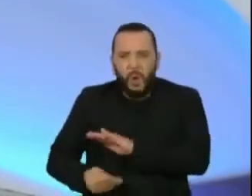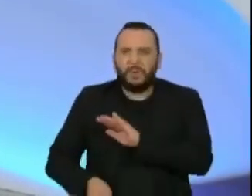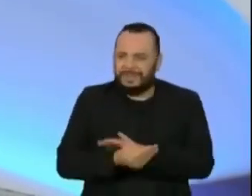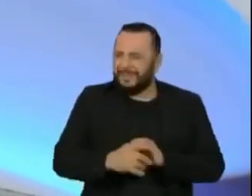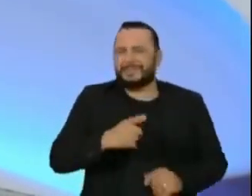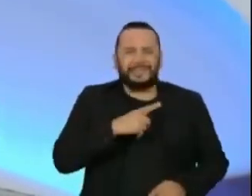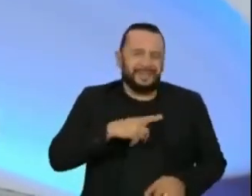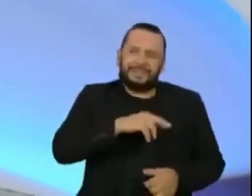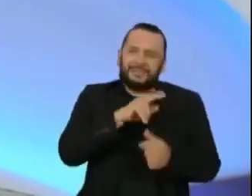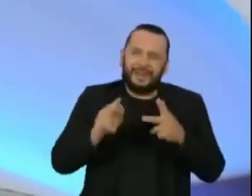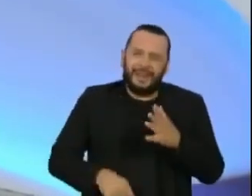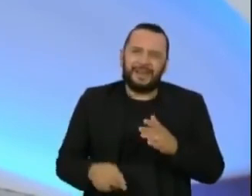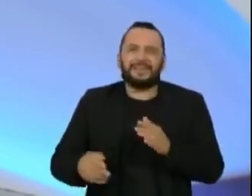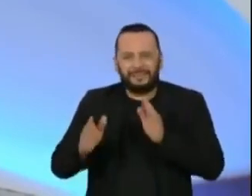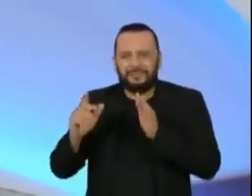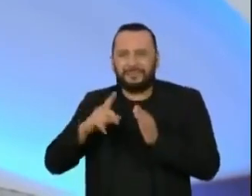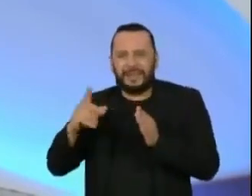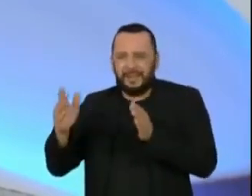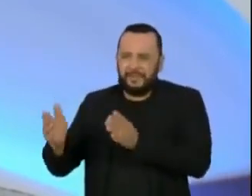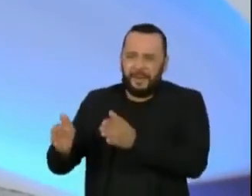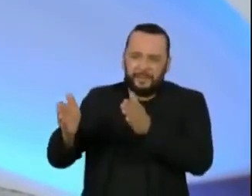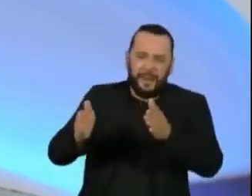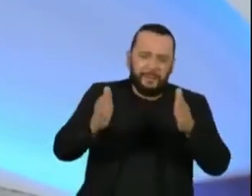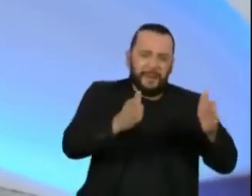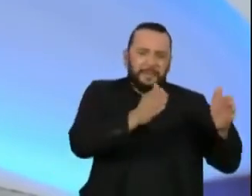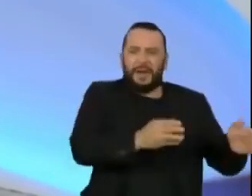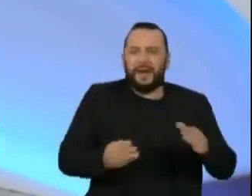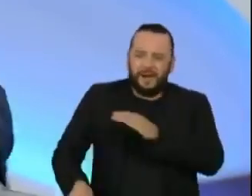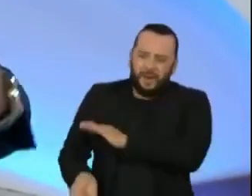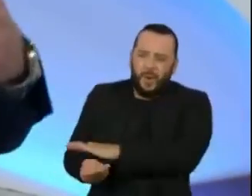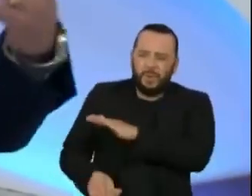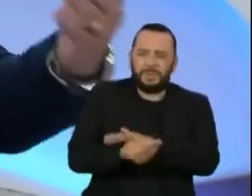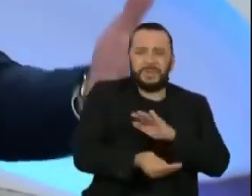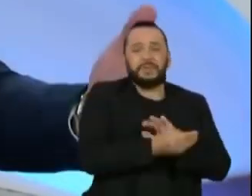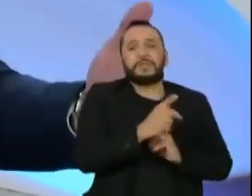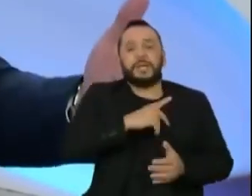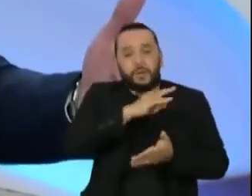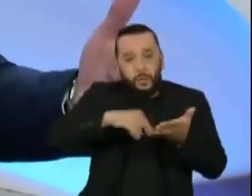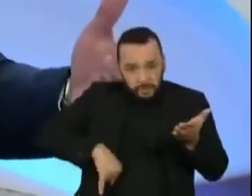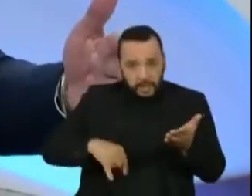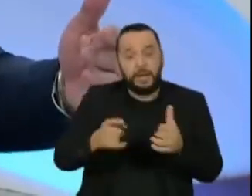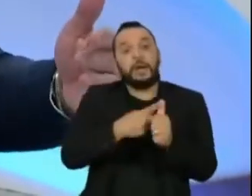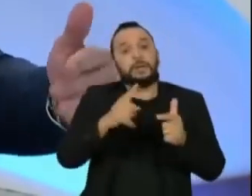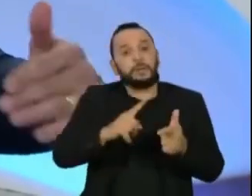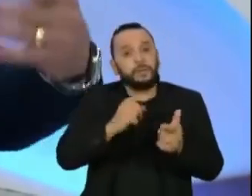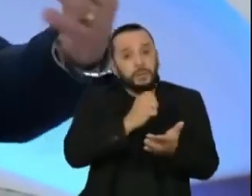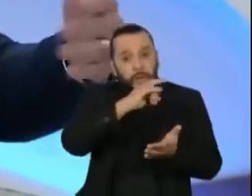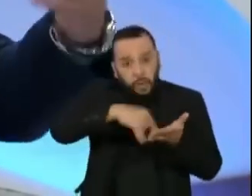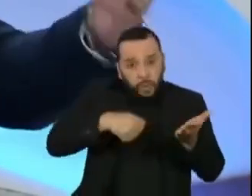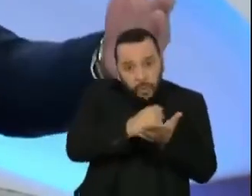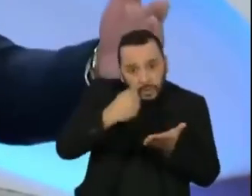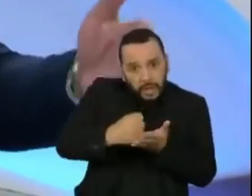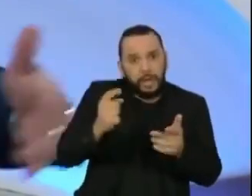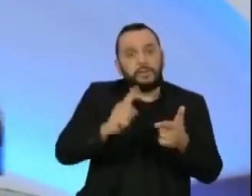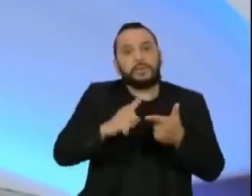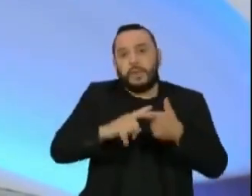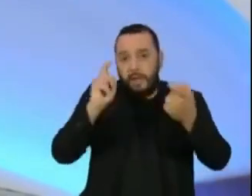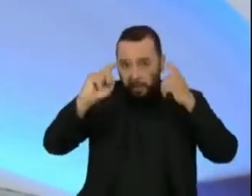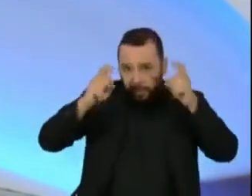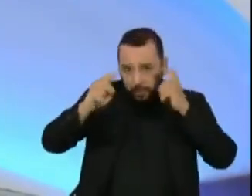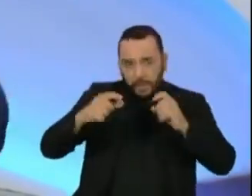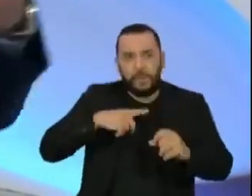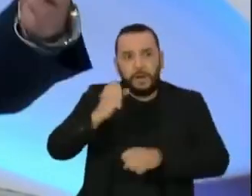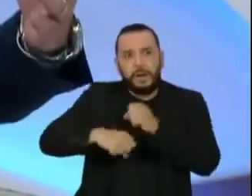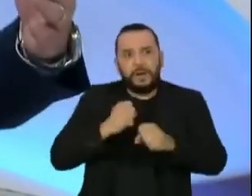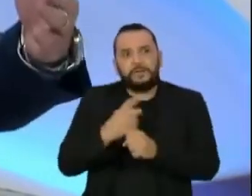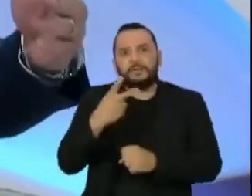desencontro de informações, porque elas são precisas. Existem contratos dentro do Ministério, existem reuniões que ocorreram no Ministério. No ano de 2020, final de 2020, teve uma